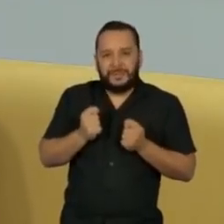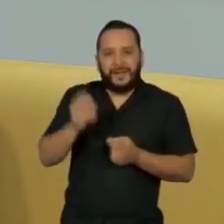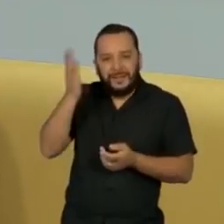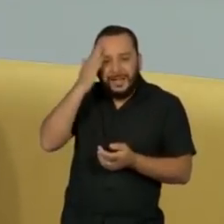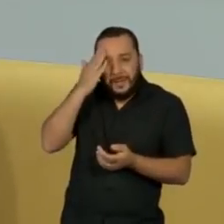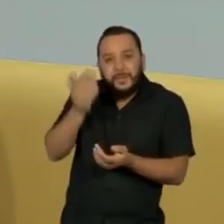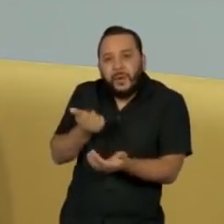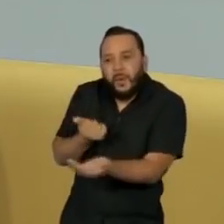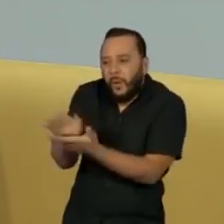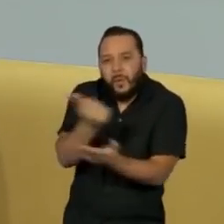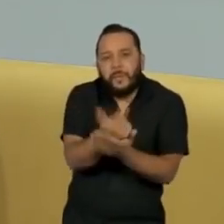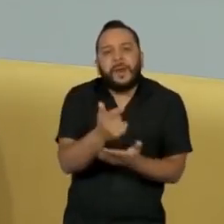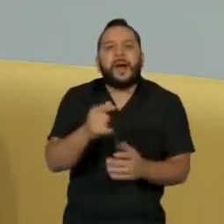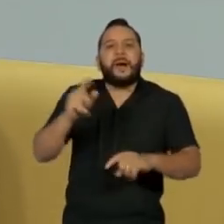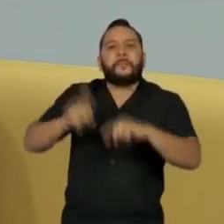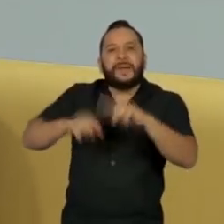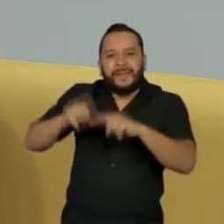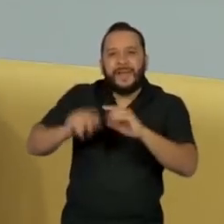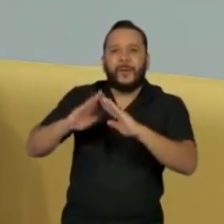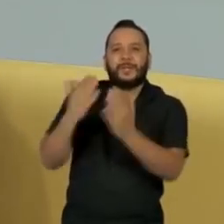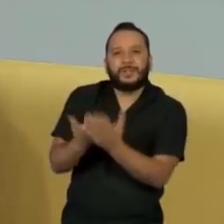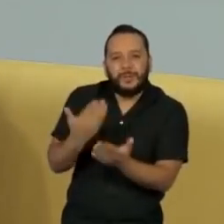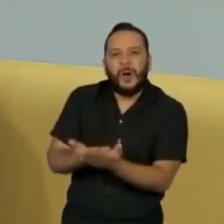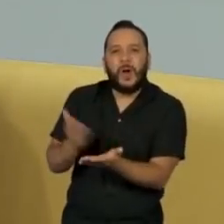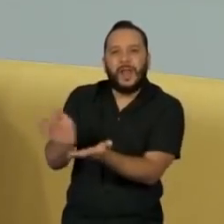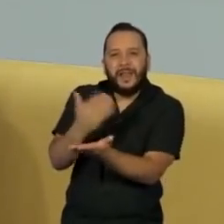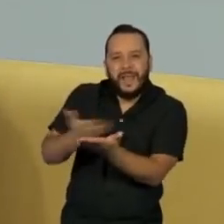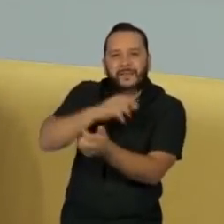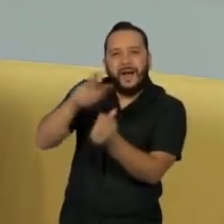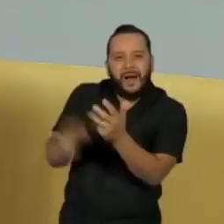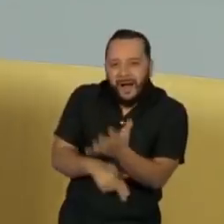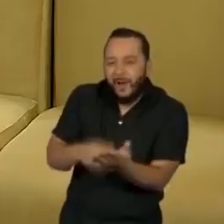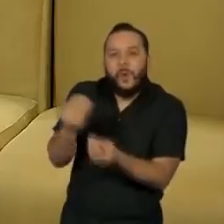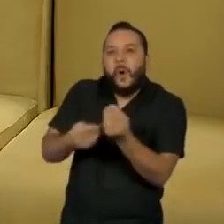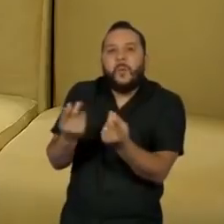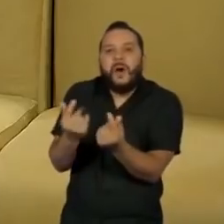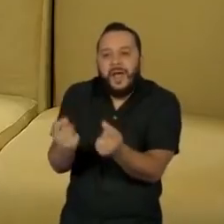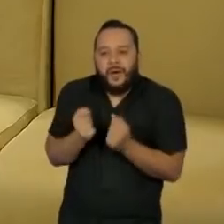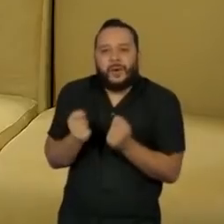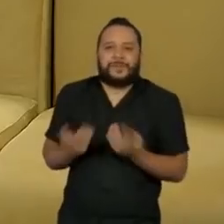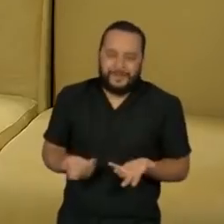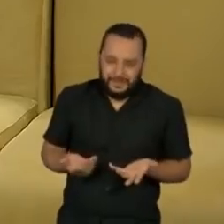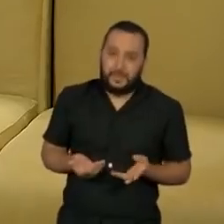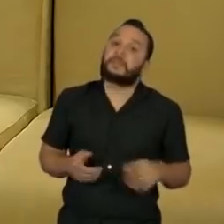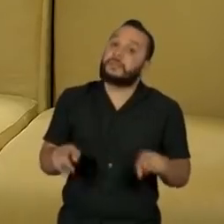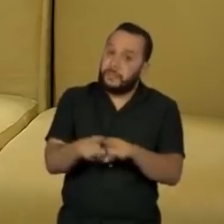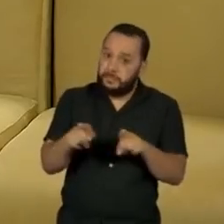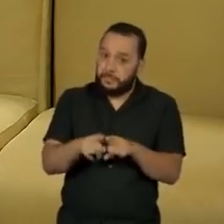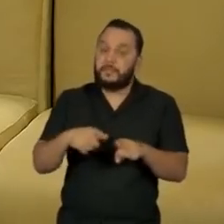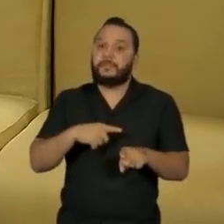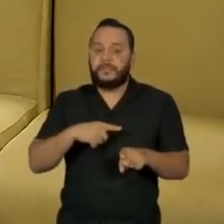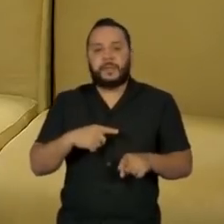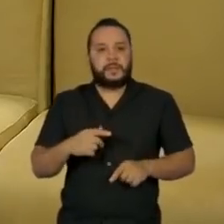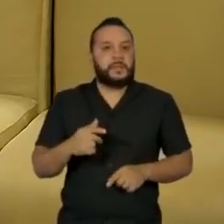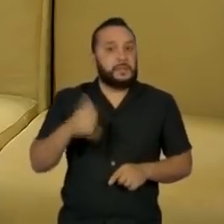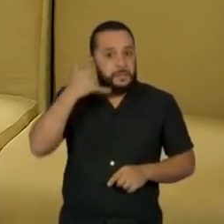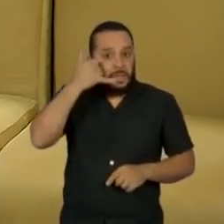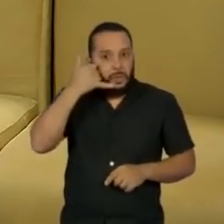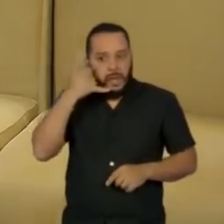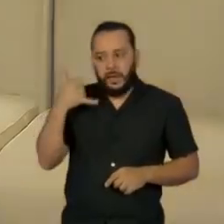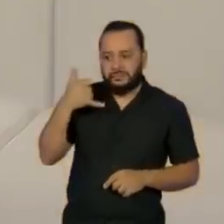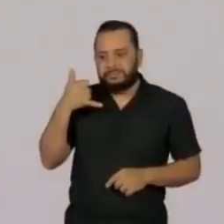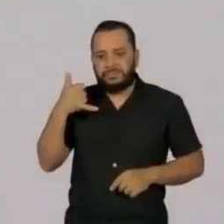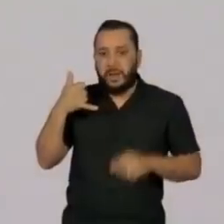hora de comprar a extensa lista de material escolar. Aumento dos acidentes com celulares